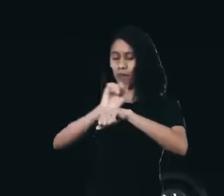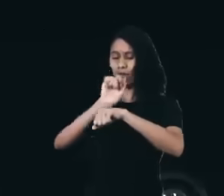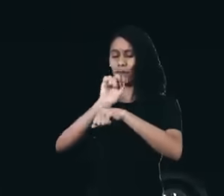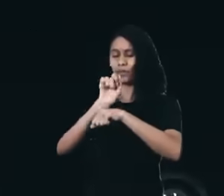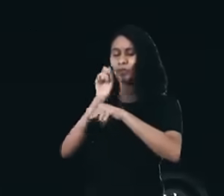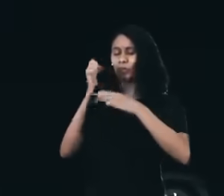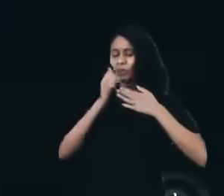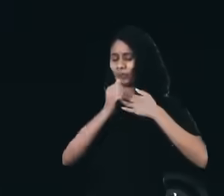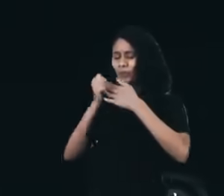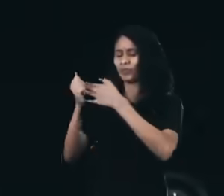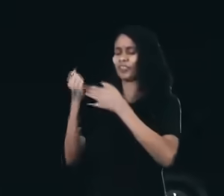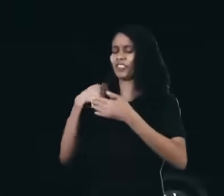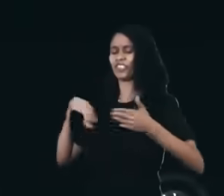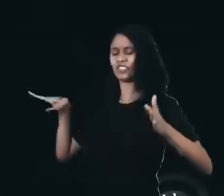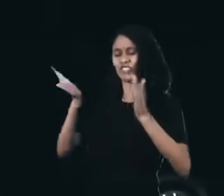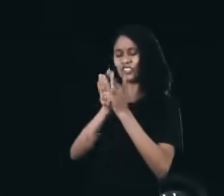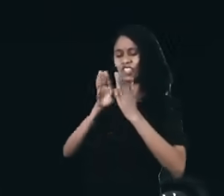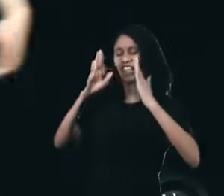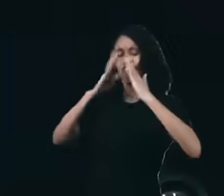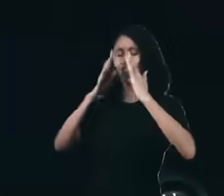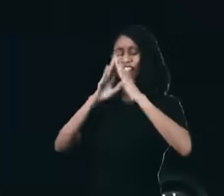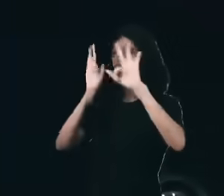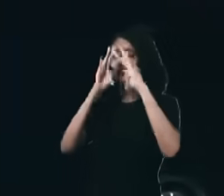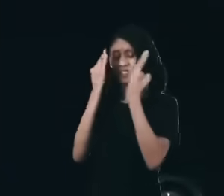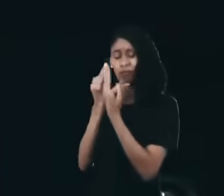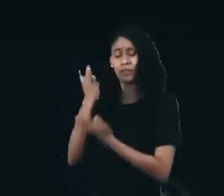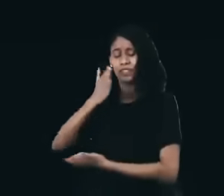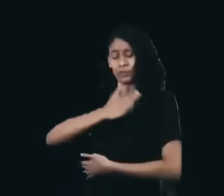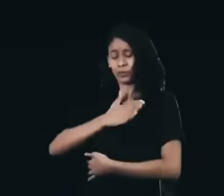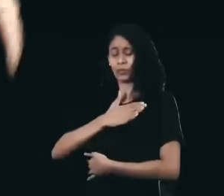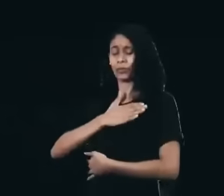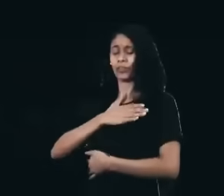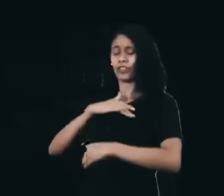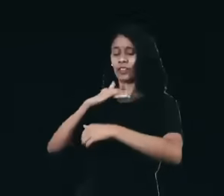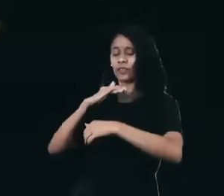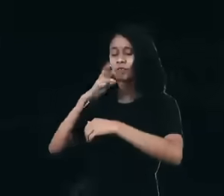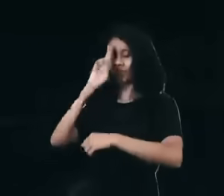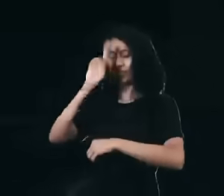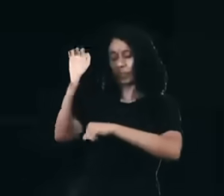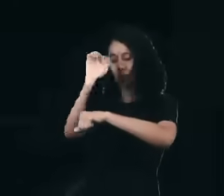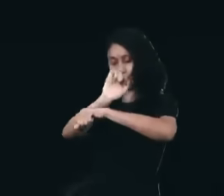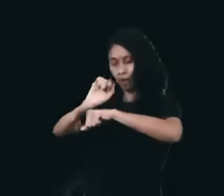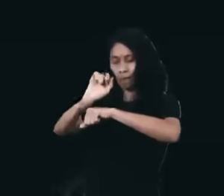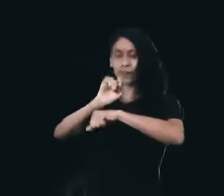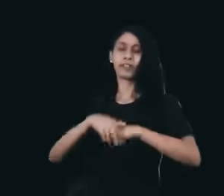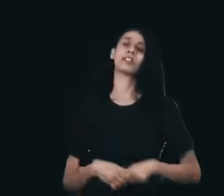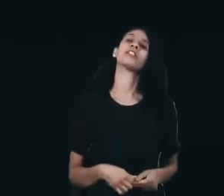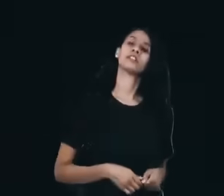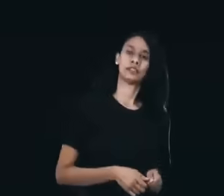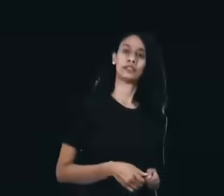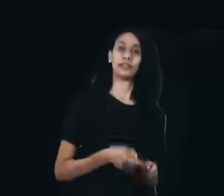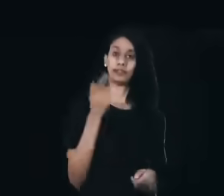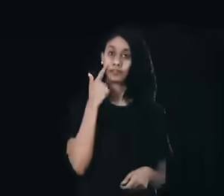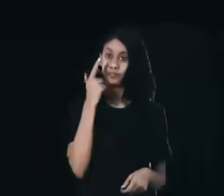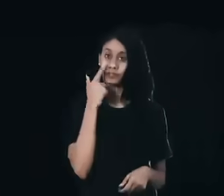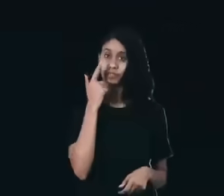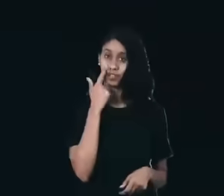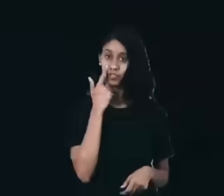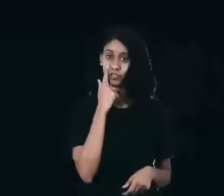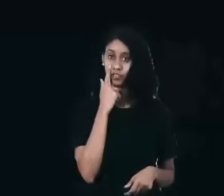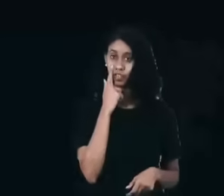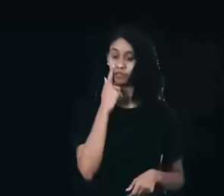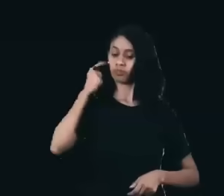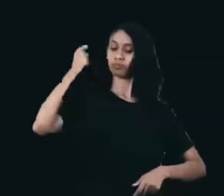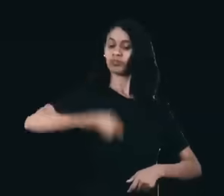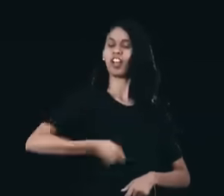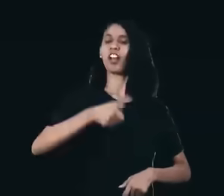conduziu na jornada até a casa dos parentes do meu Senhor. Presta atenção comigo, atitude. Nós vamos